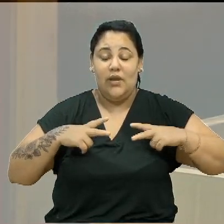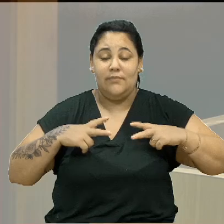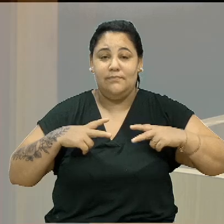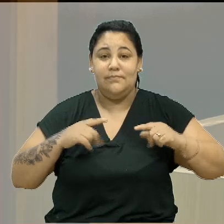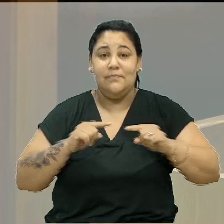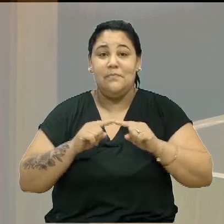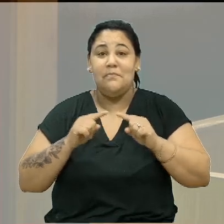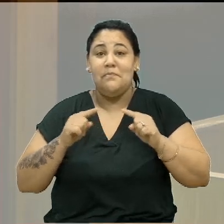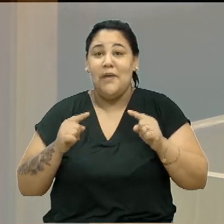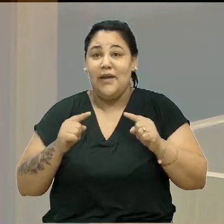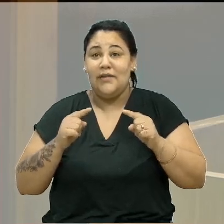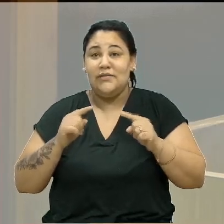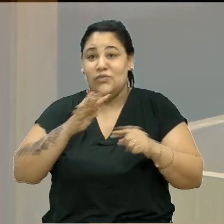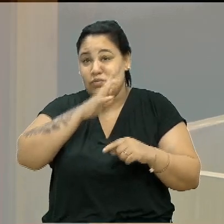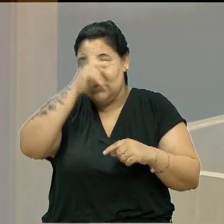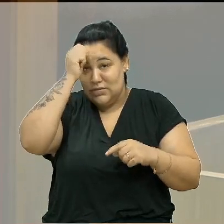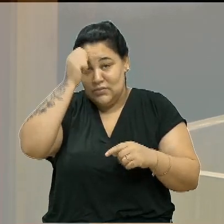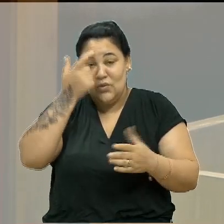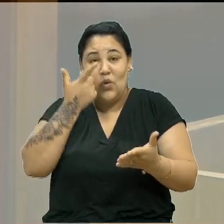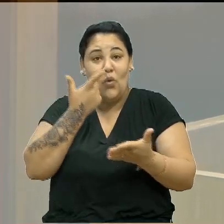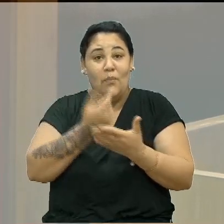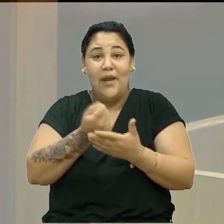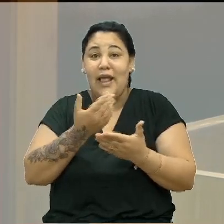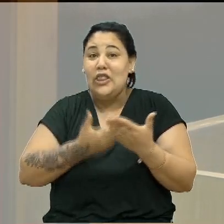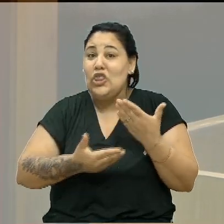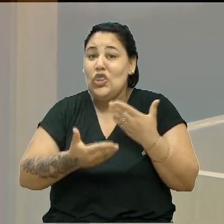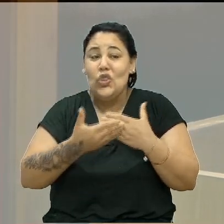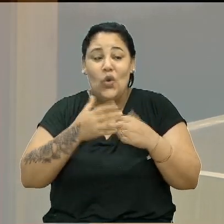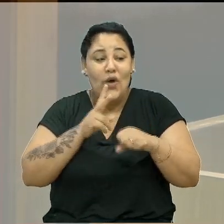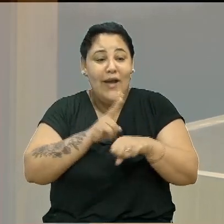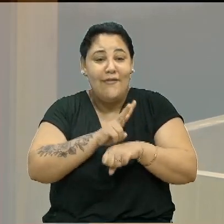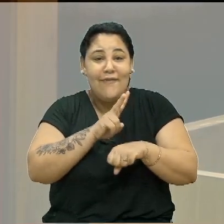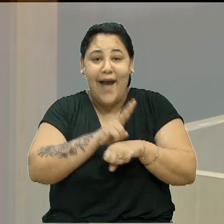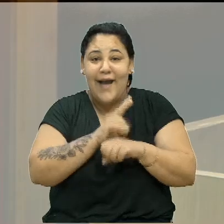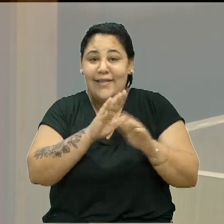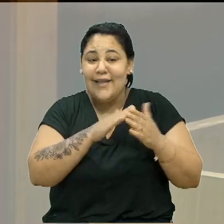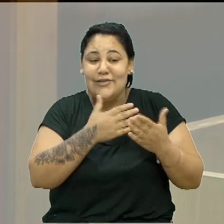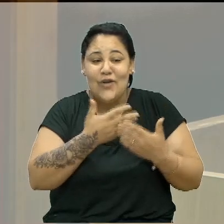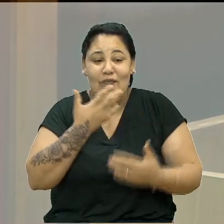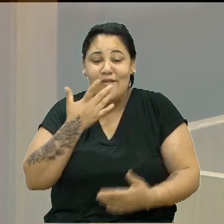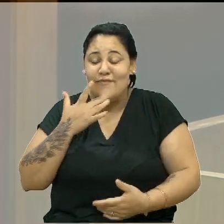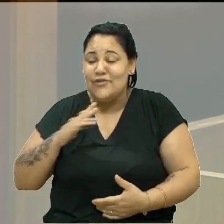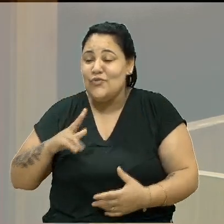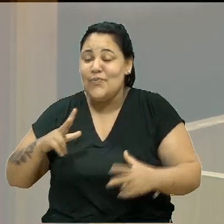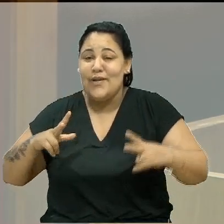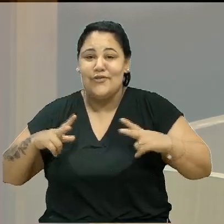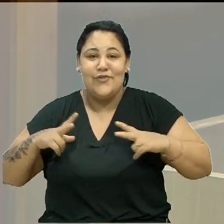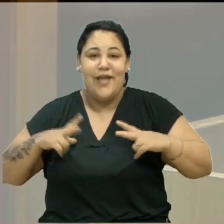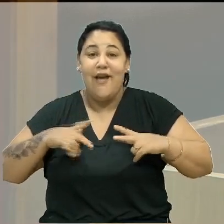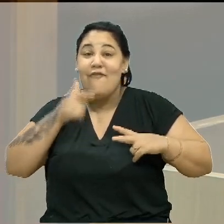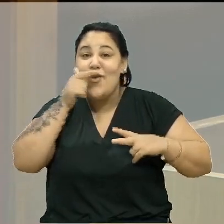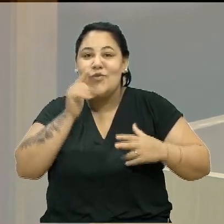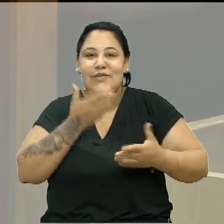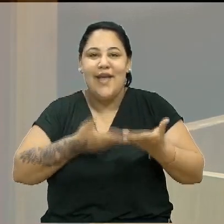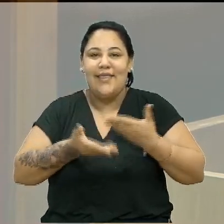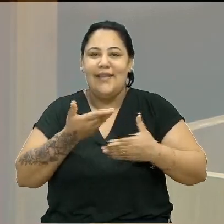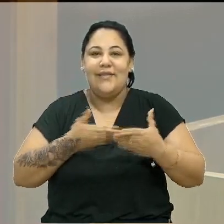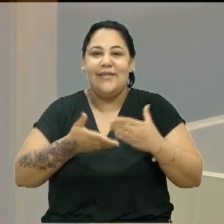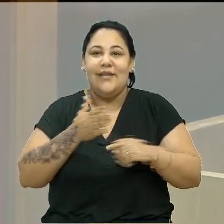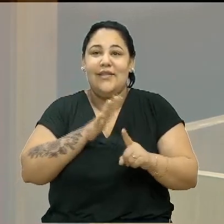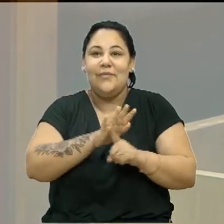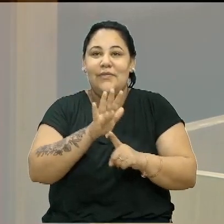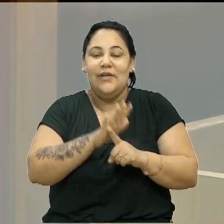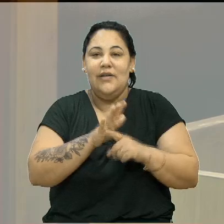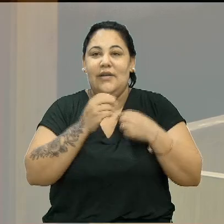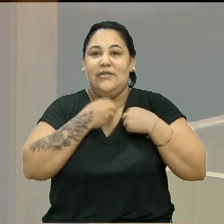se o município comprasse todas as vagas das escolas infantis privadas, atenderiam a demanda. Então,